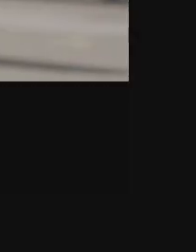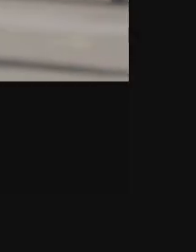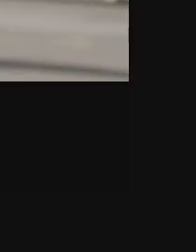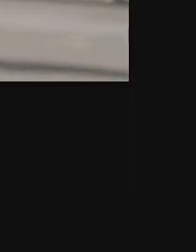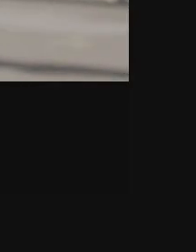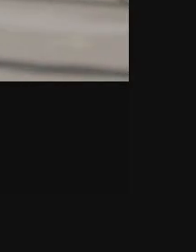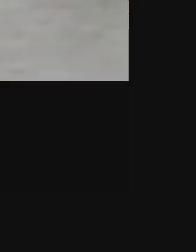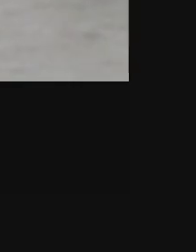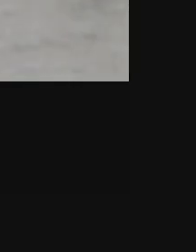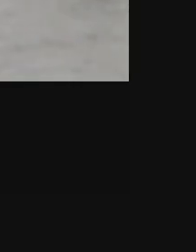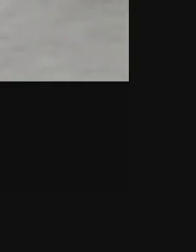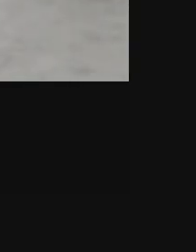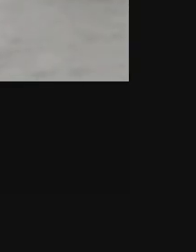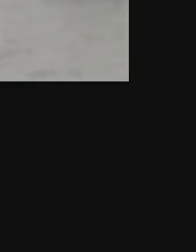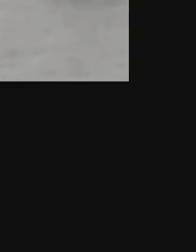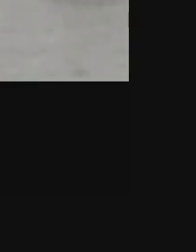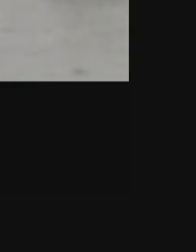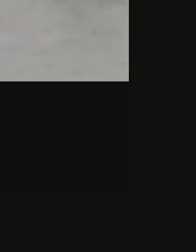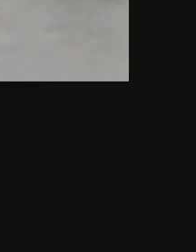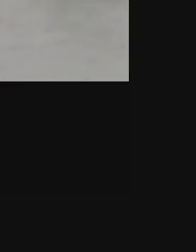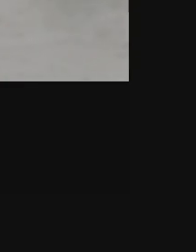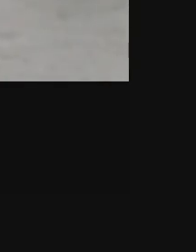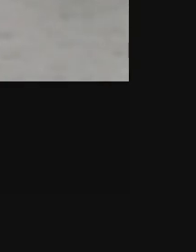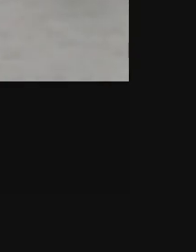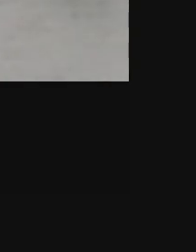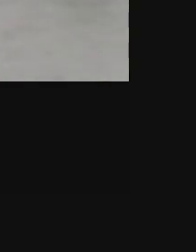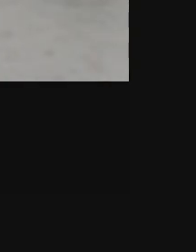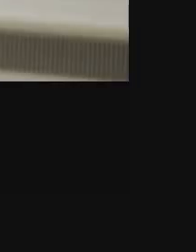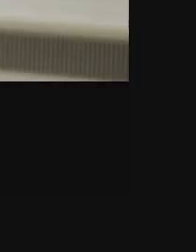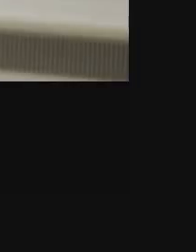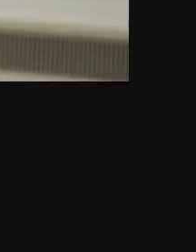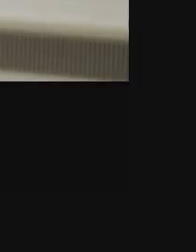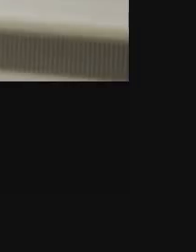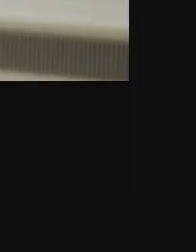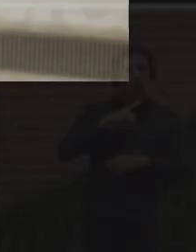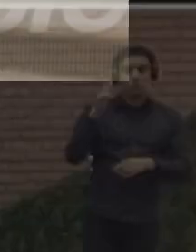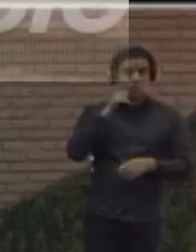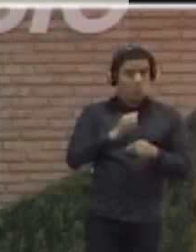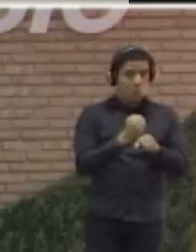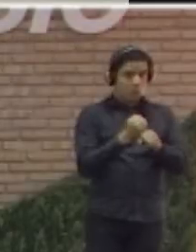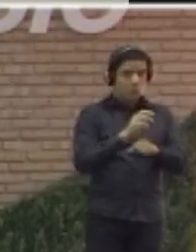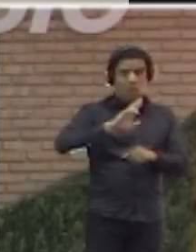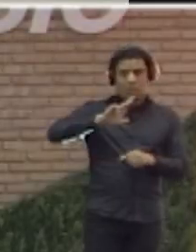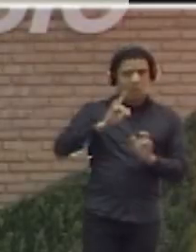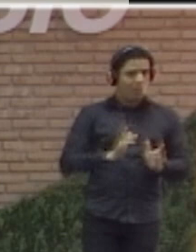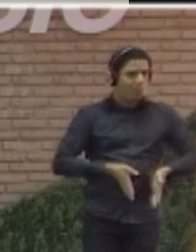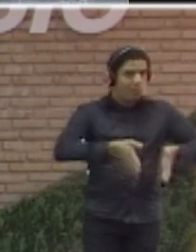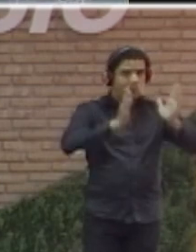Os pelinhos no meu pescoço se arrepiam até hoje. O que a gente construiu não é um edifício, é uma máquina.